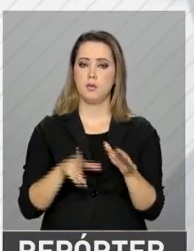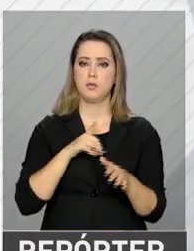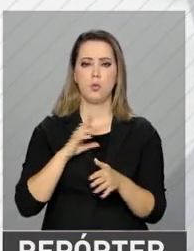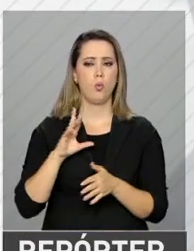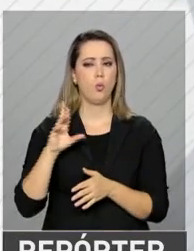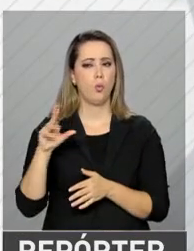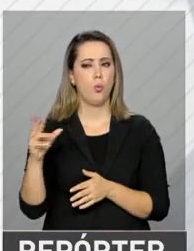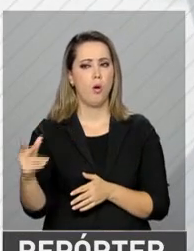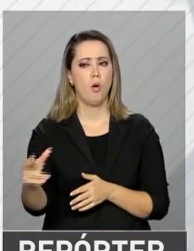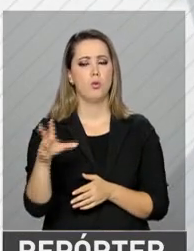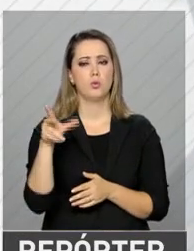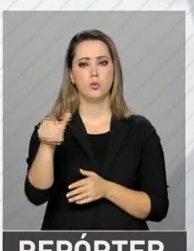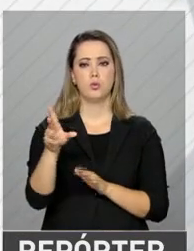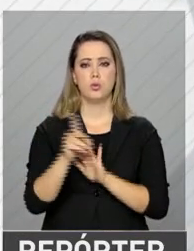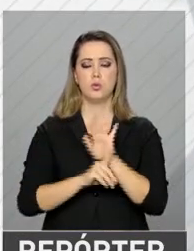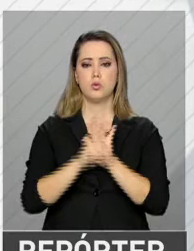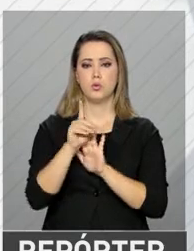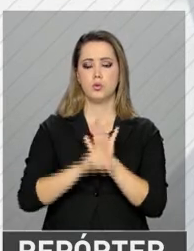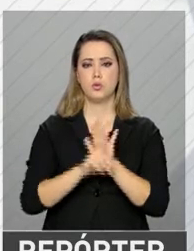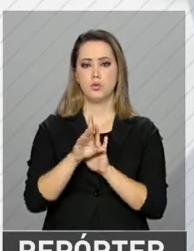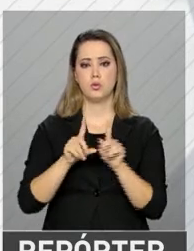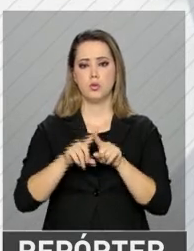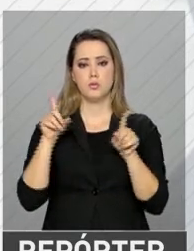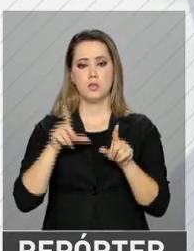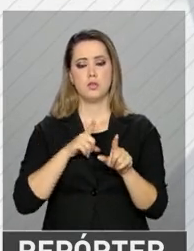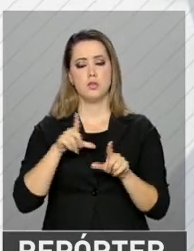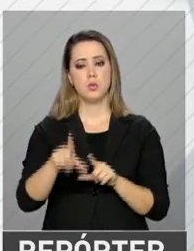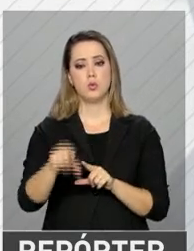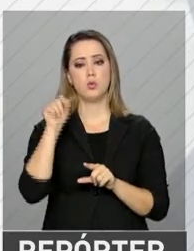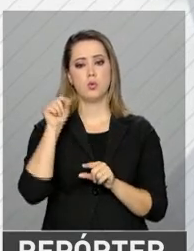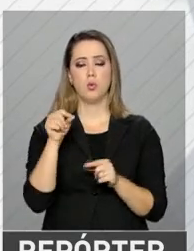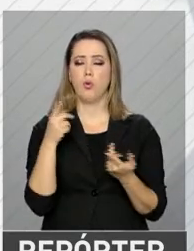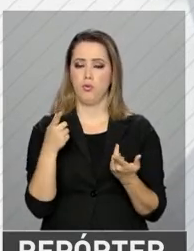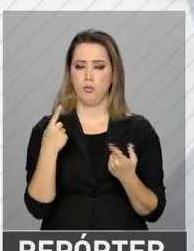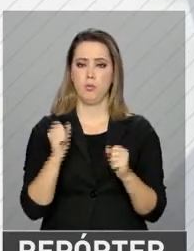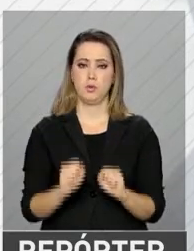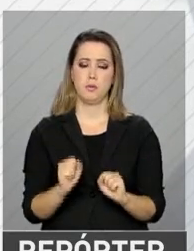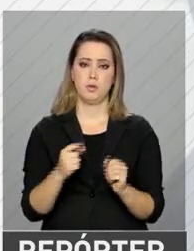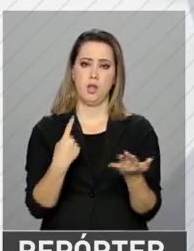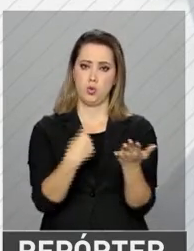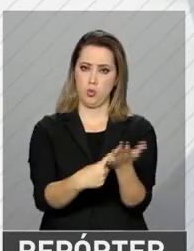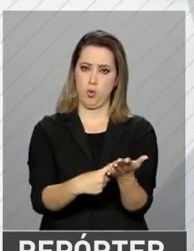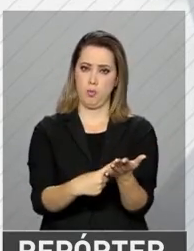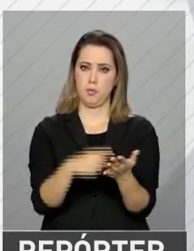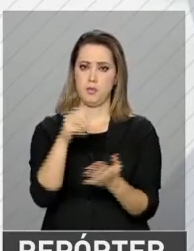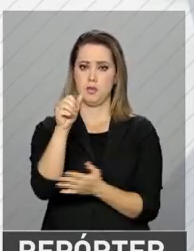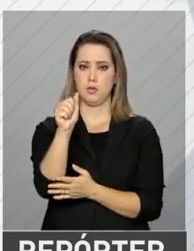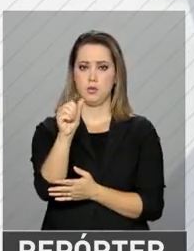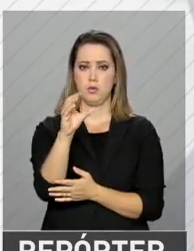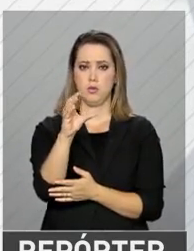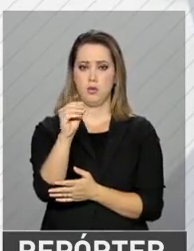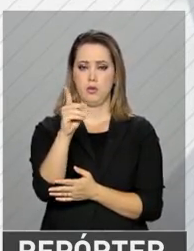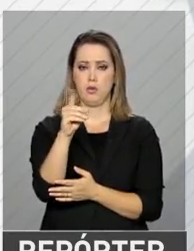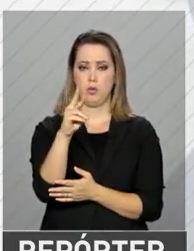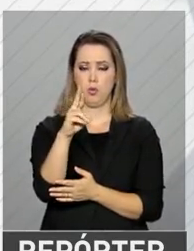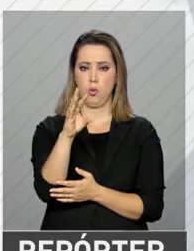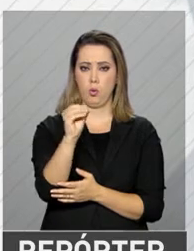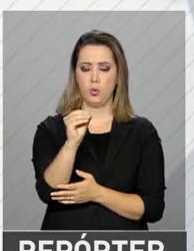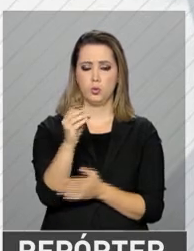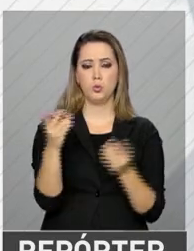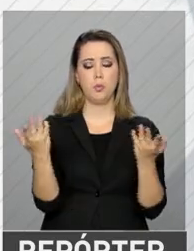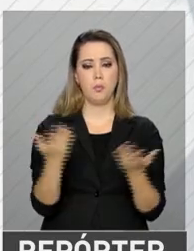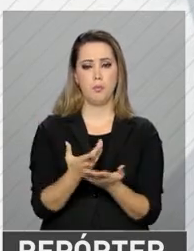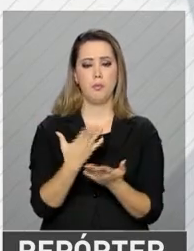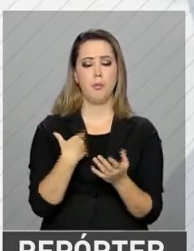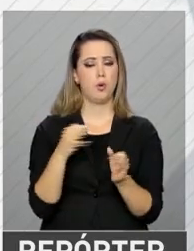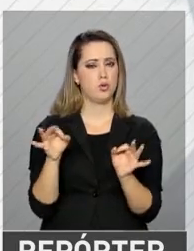preservados mas ganha agora uma nova opção de desligamento se houver acordo entre patrão e empregado o contrato de trabalho